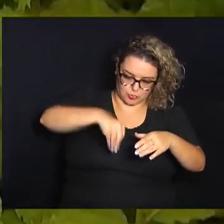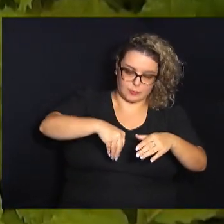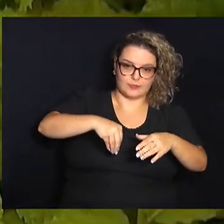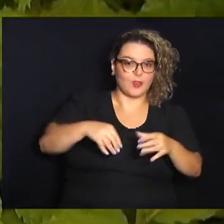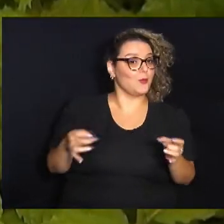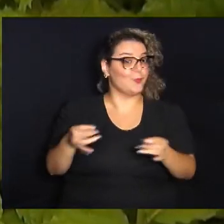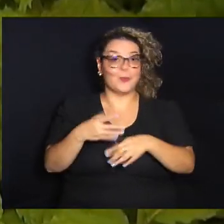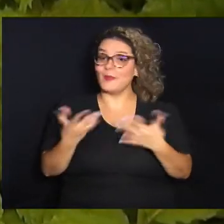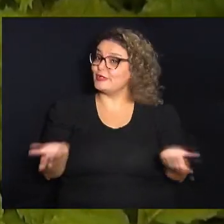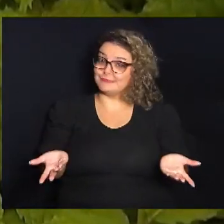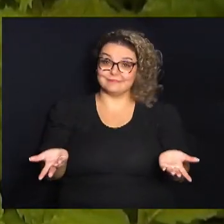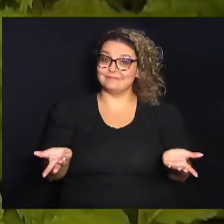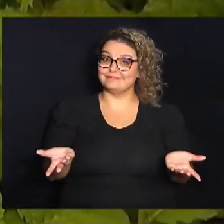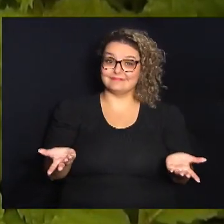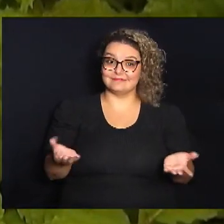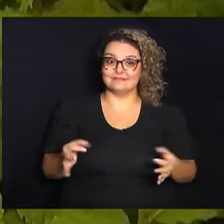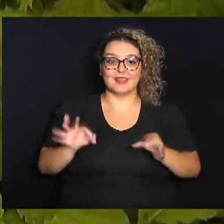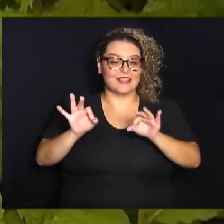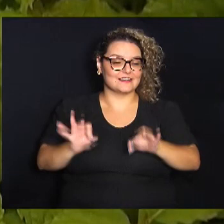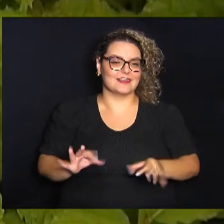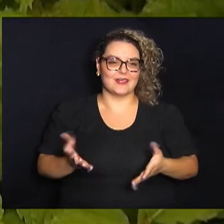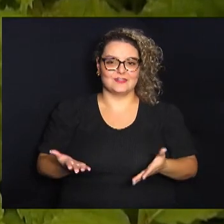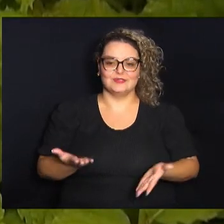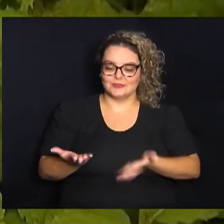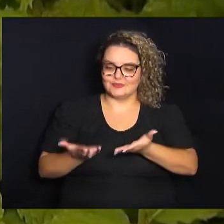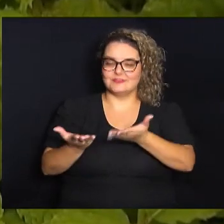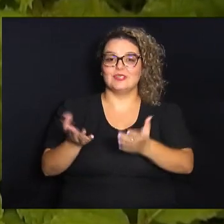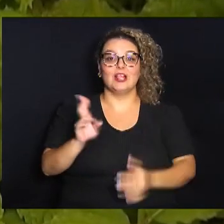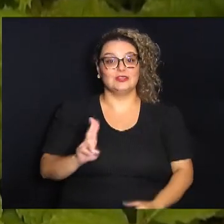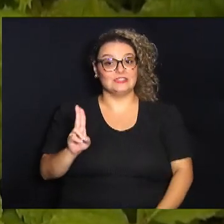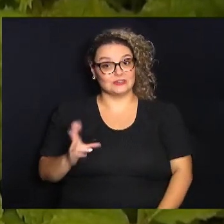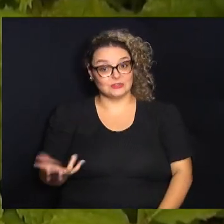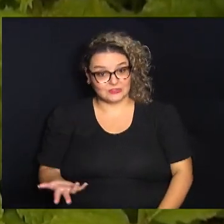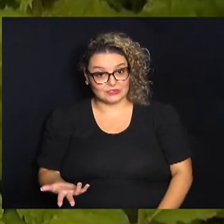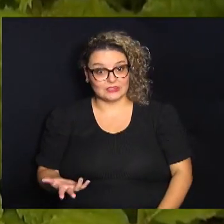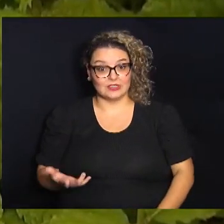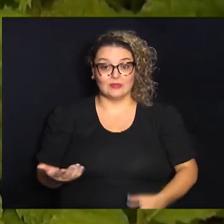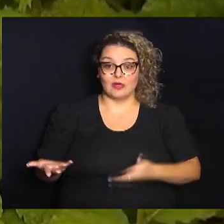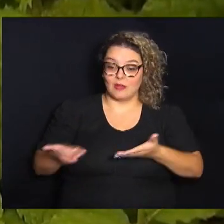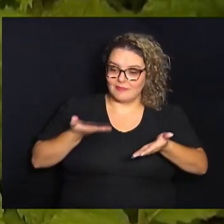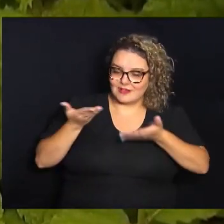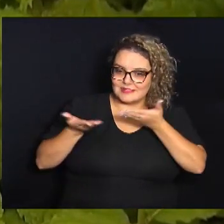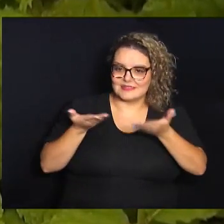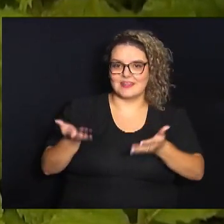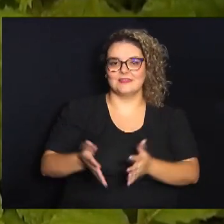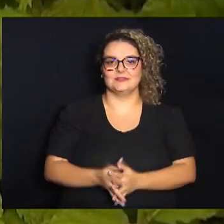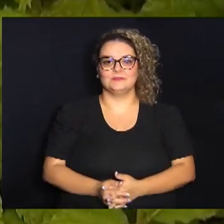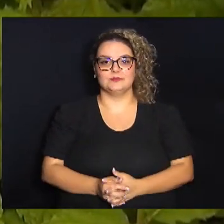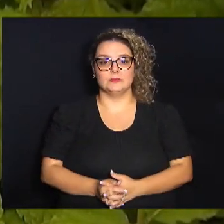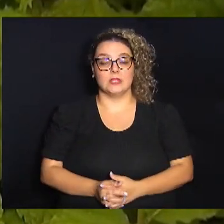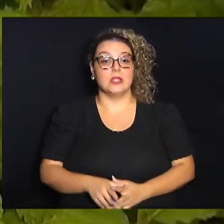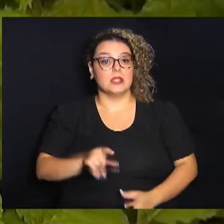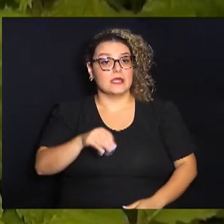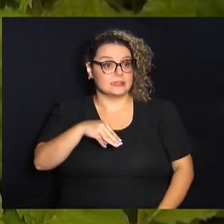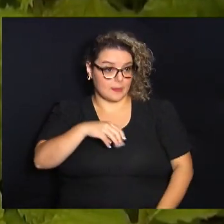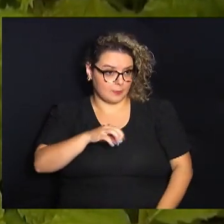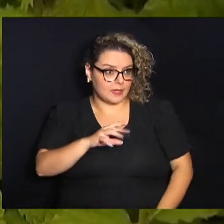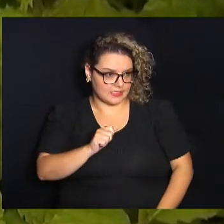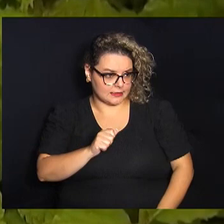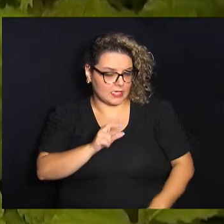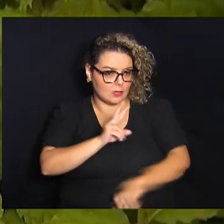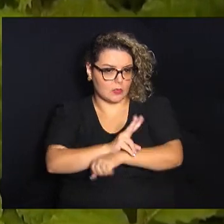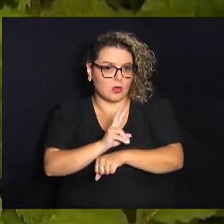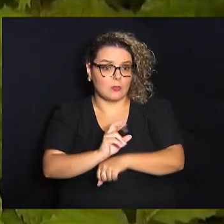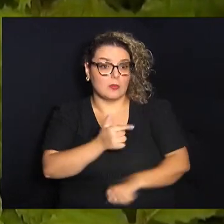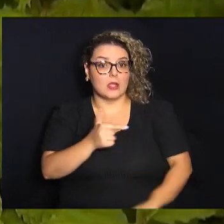seu vaso tá plantado, pronto para ser utilizado, apreciado. E essa mantinha também protege para que não